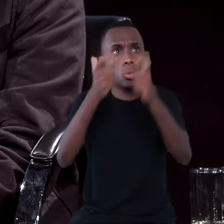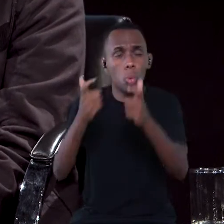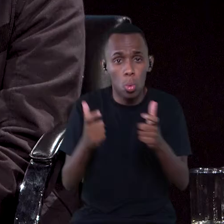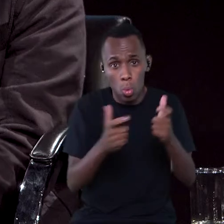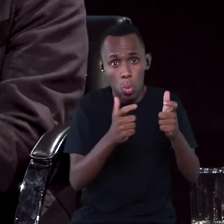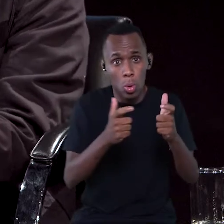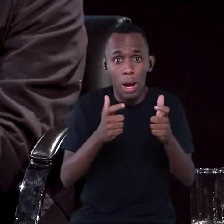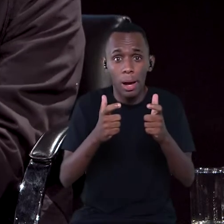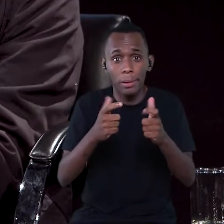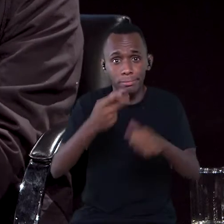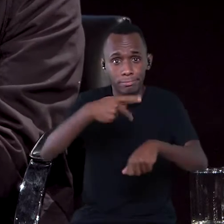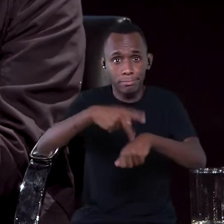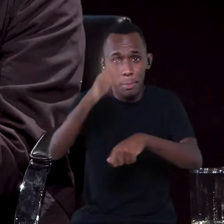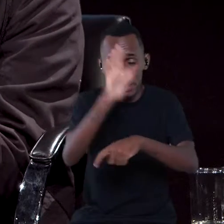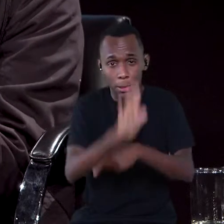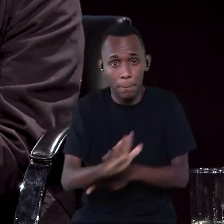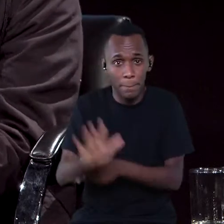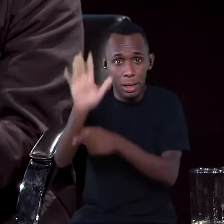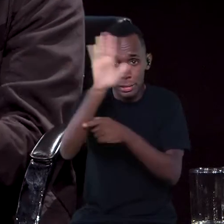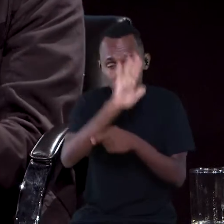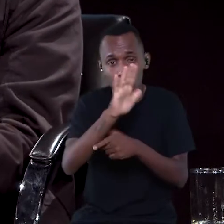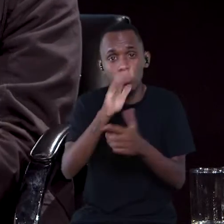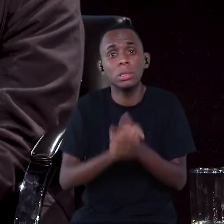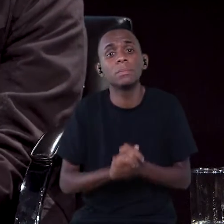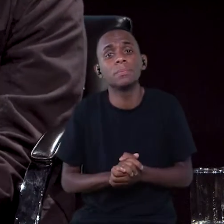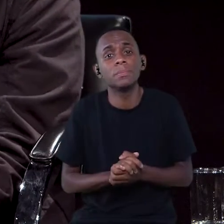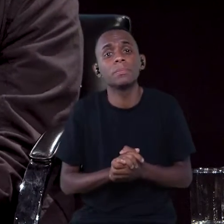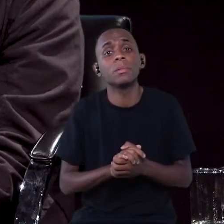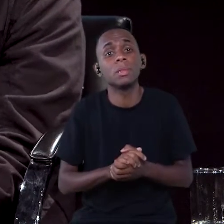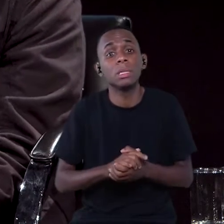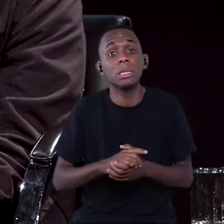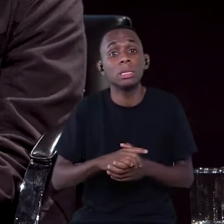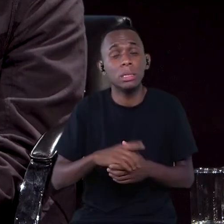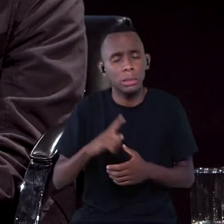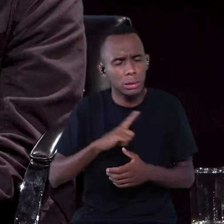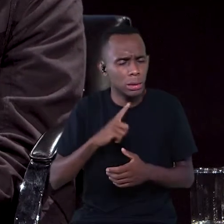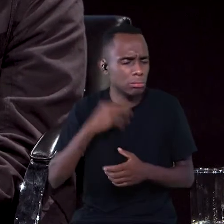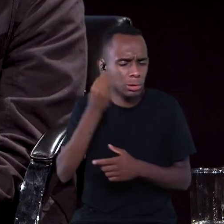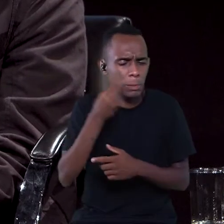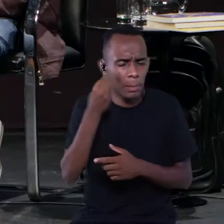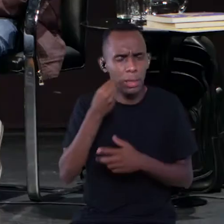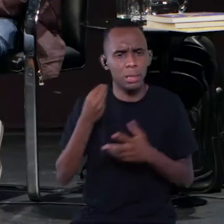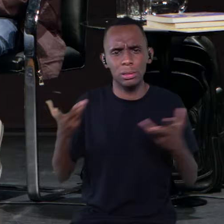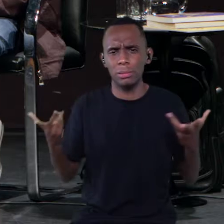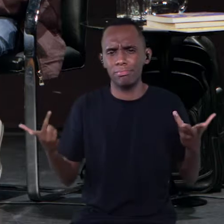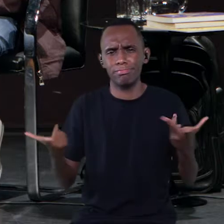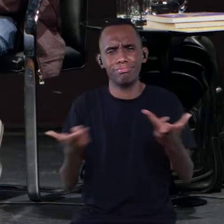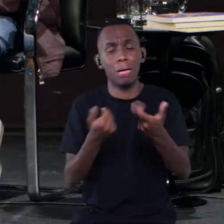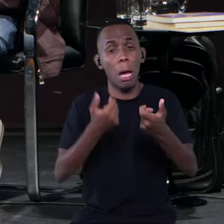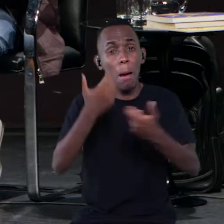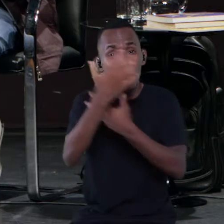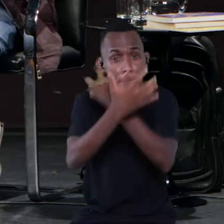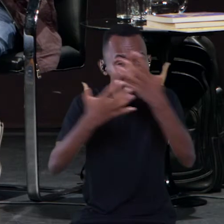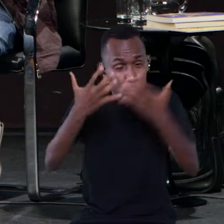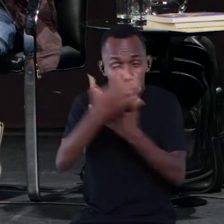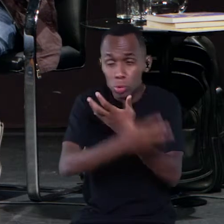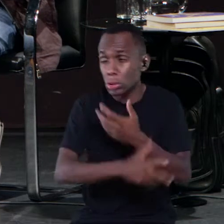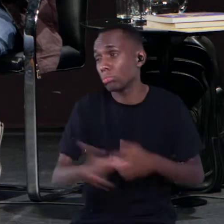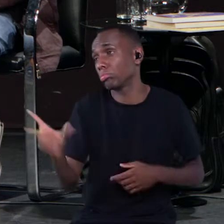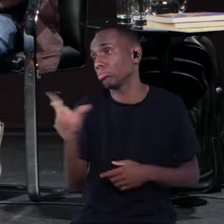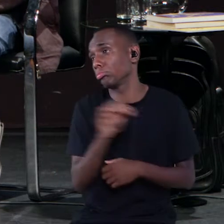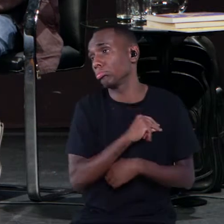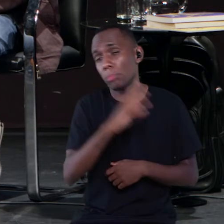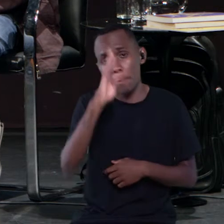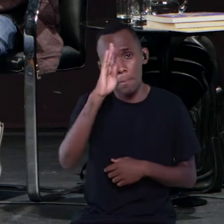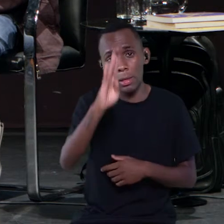país, né, que nem chegam às grandes mídias, mas que estão gerando experiências fabulosas. Música, né? então? Música, né? Outro dia eu estava olhando uma